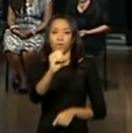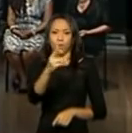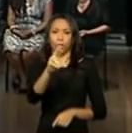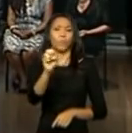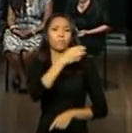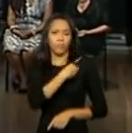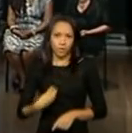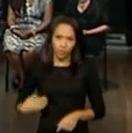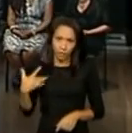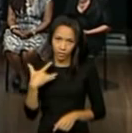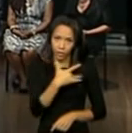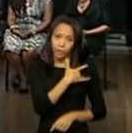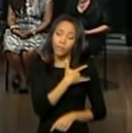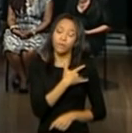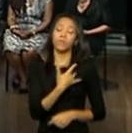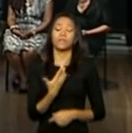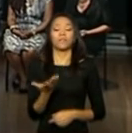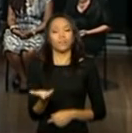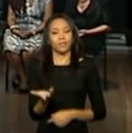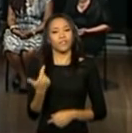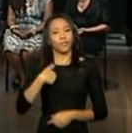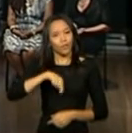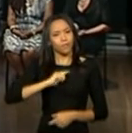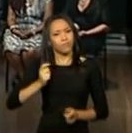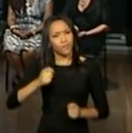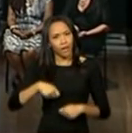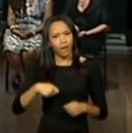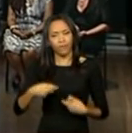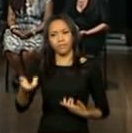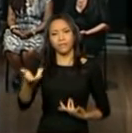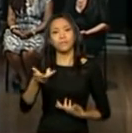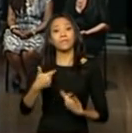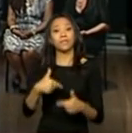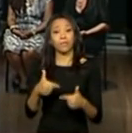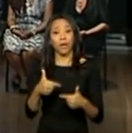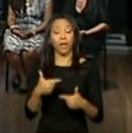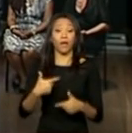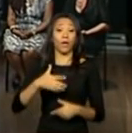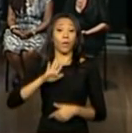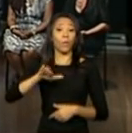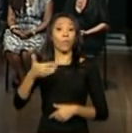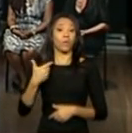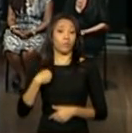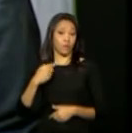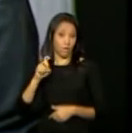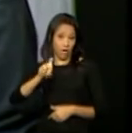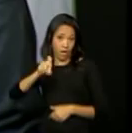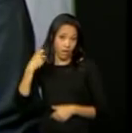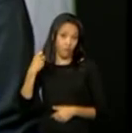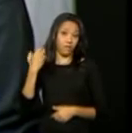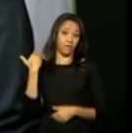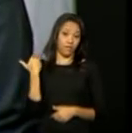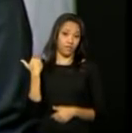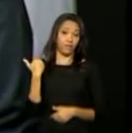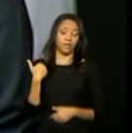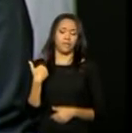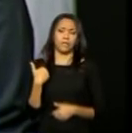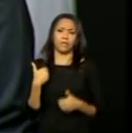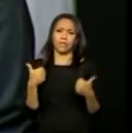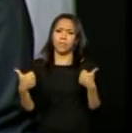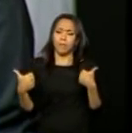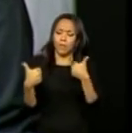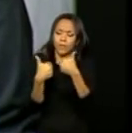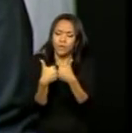Saúde. Temos também possibilidades de trabalho. Quando era ministro, fortalecemos muito a relação do Ministério da Cultura